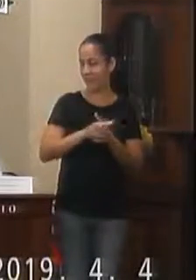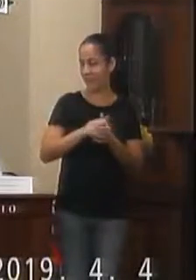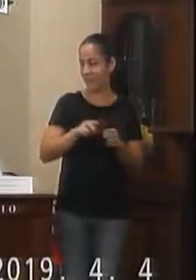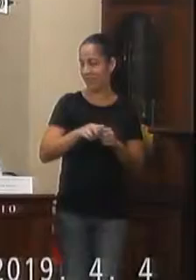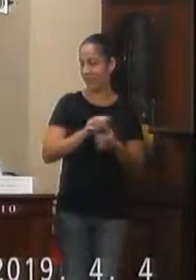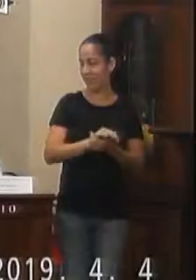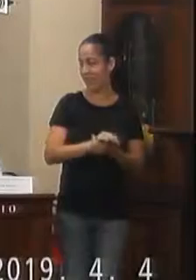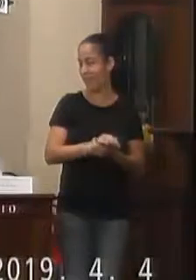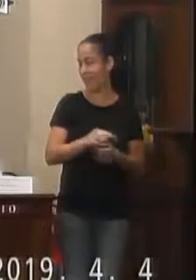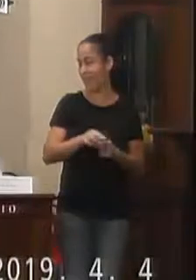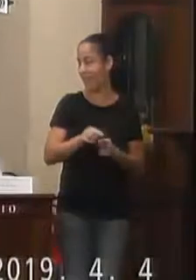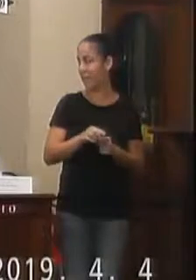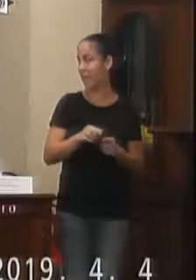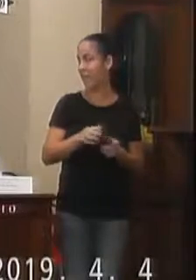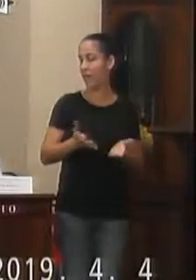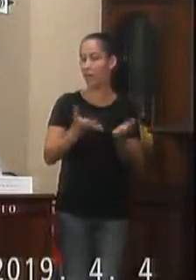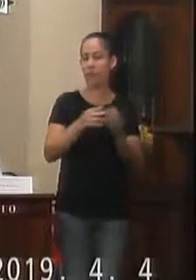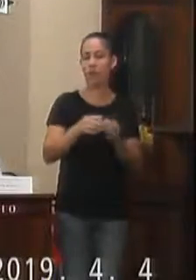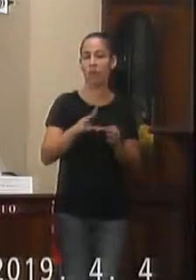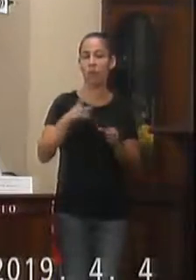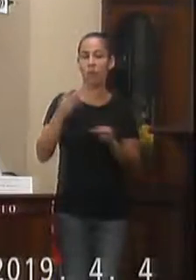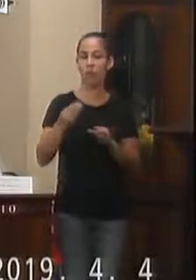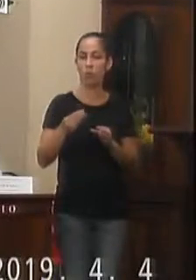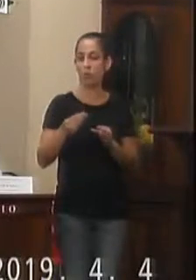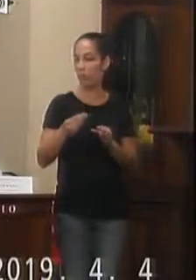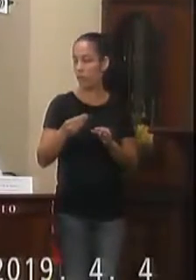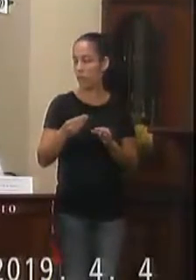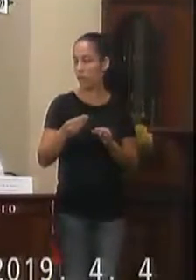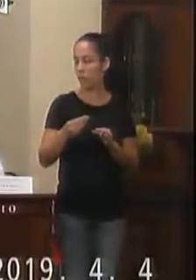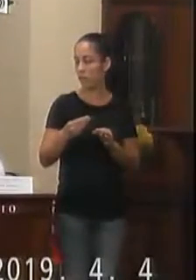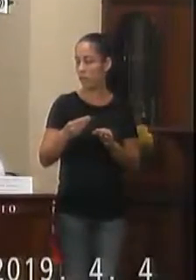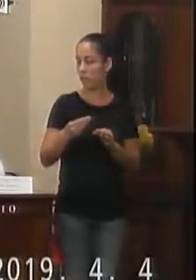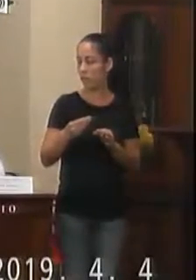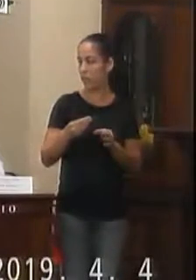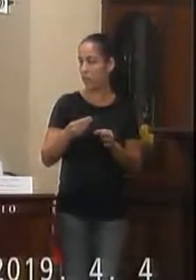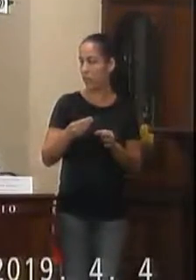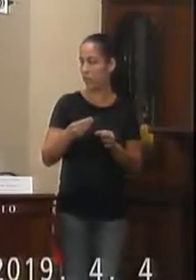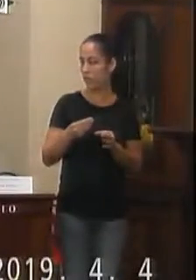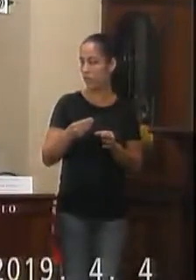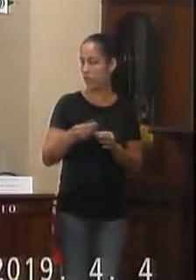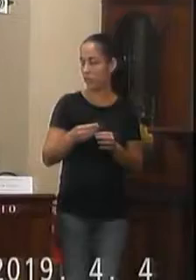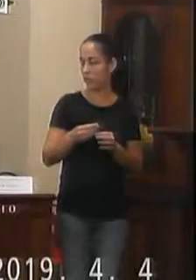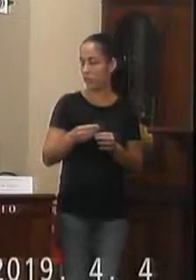Furtado da campeamento, cumprimento do... Oi?